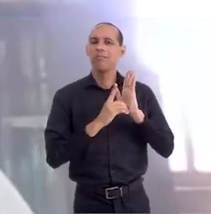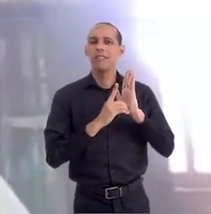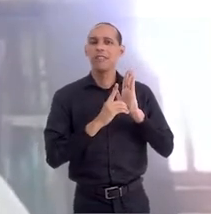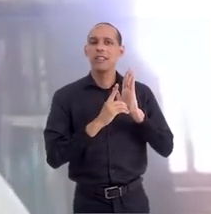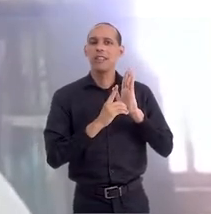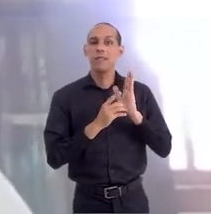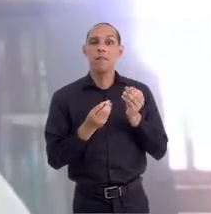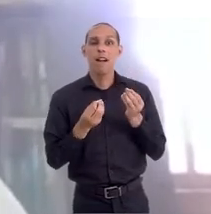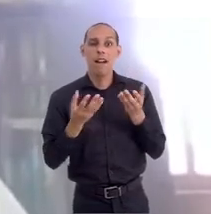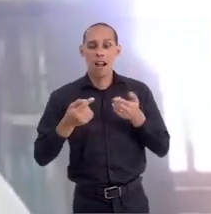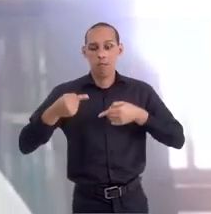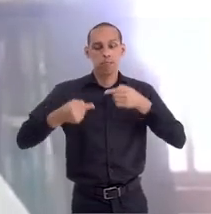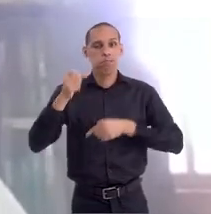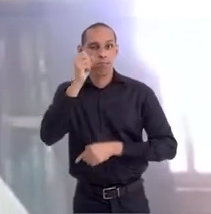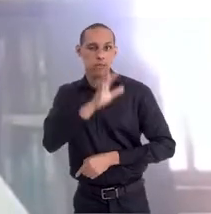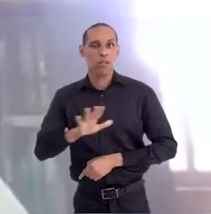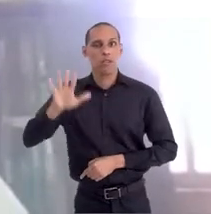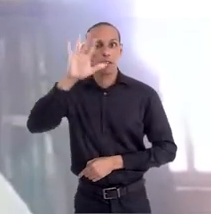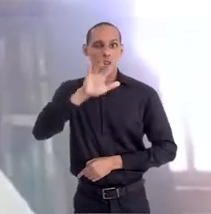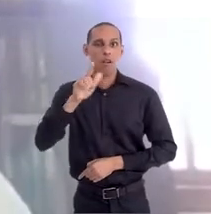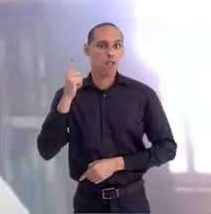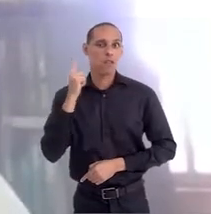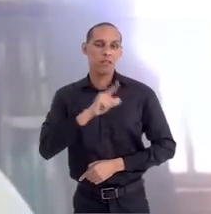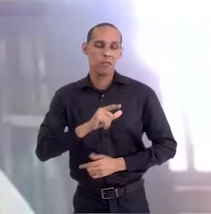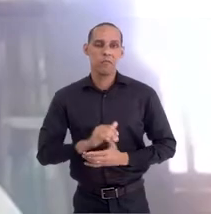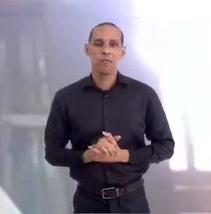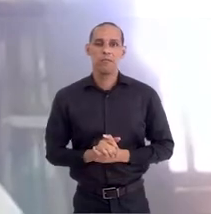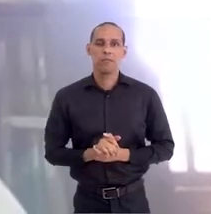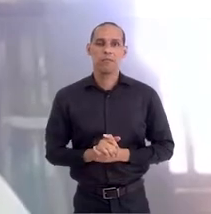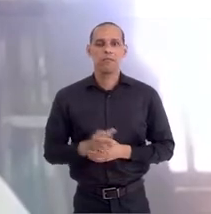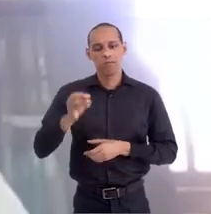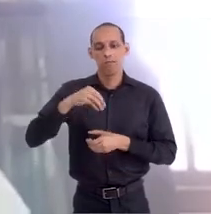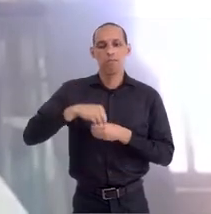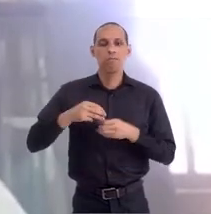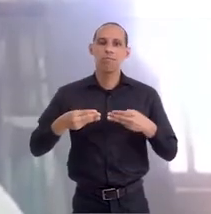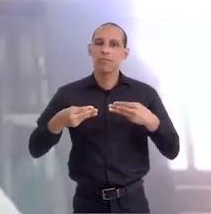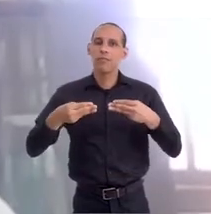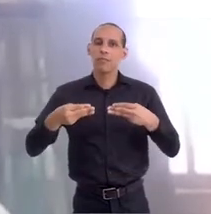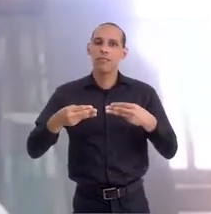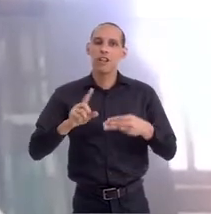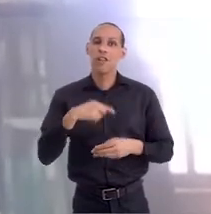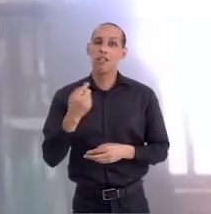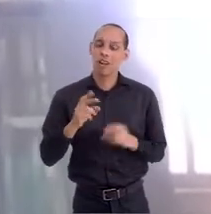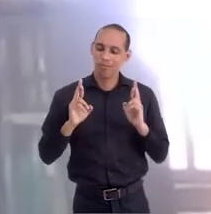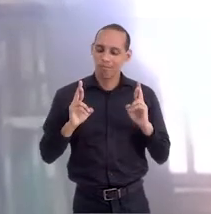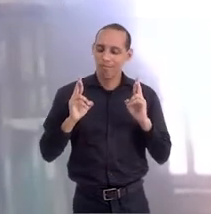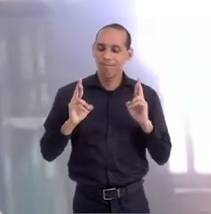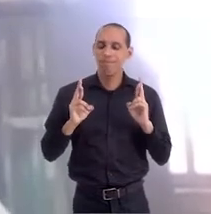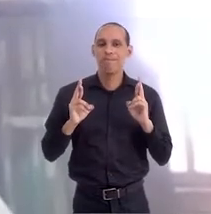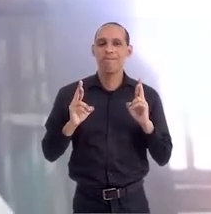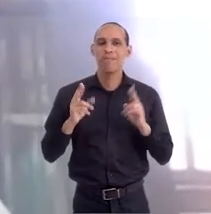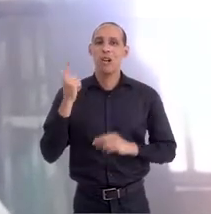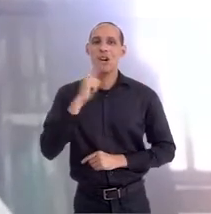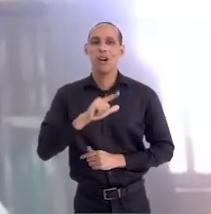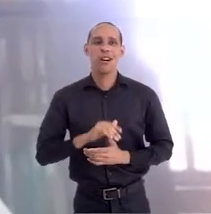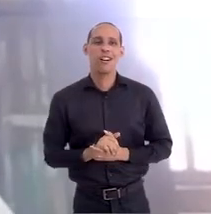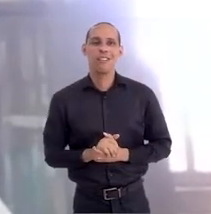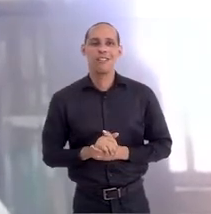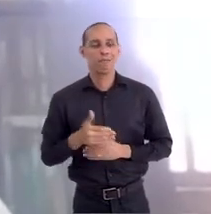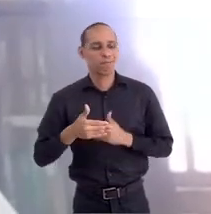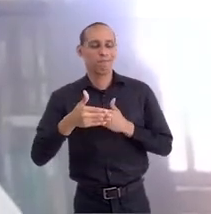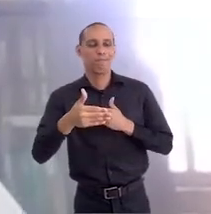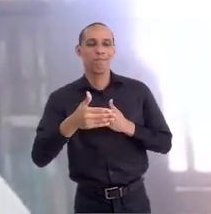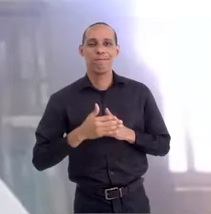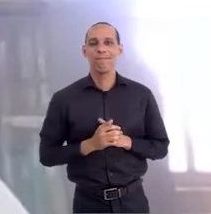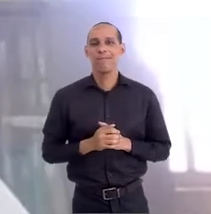para institucionalizar a política nacional. Ela está em trâmite no Ministério. A gente espera que ela seja publicada em breve.